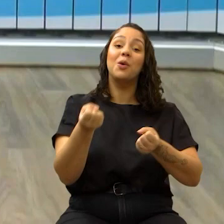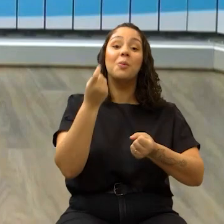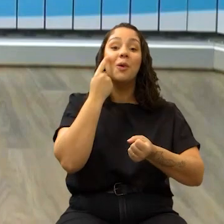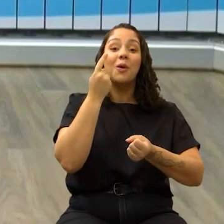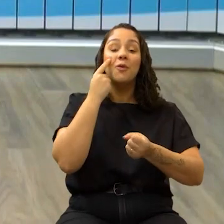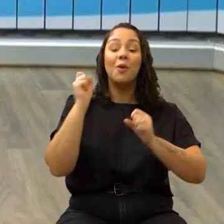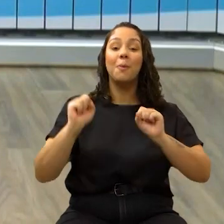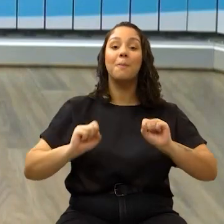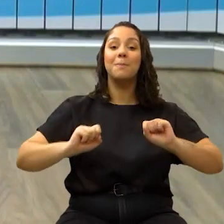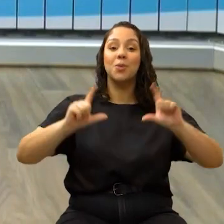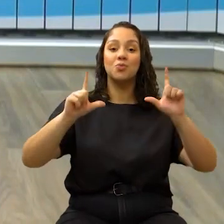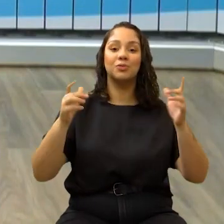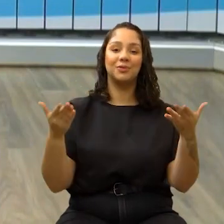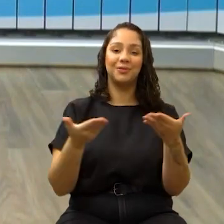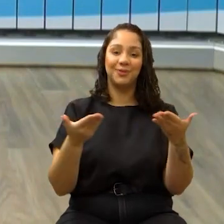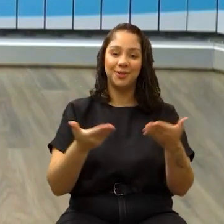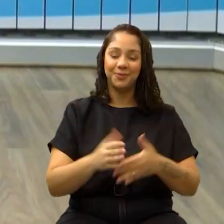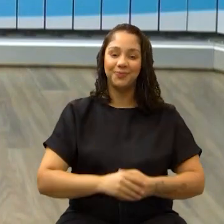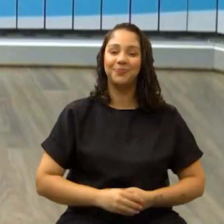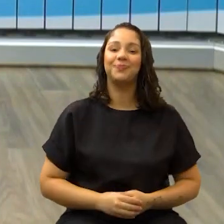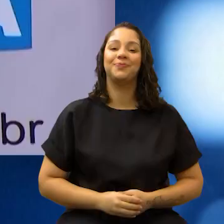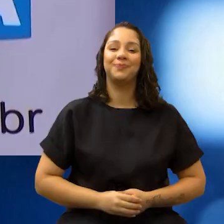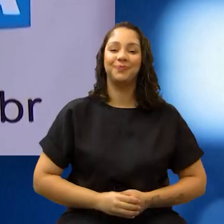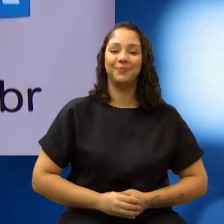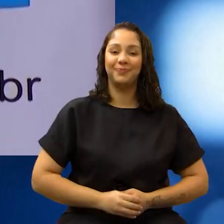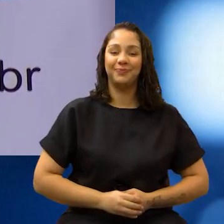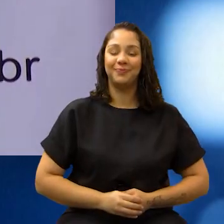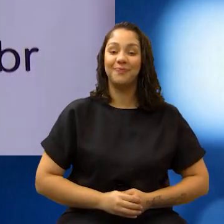Confira agora os destaques de hoje.